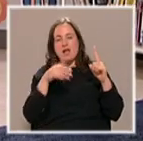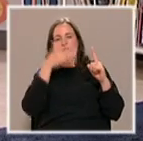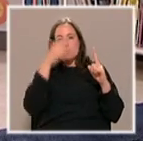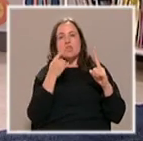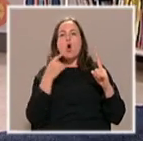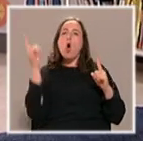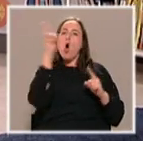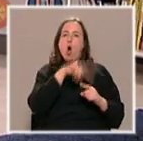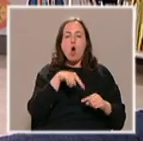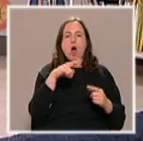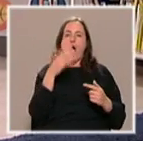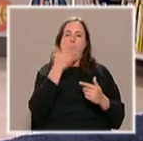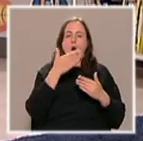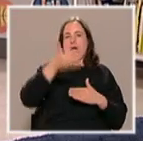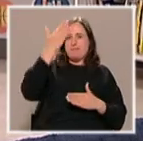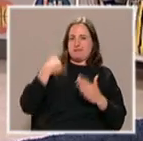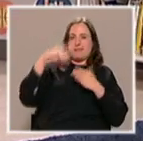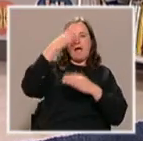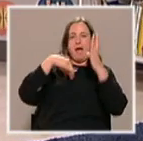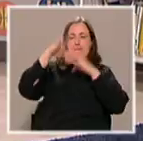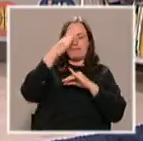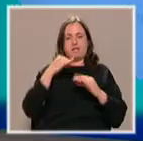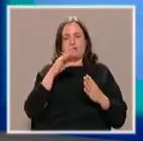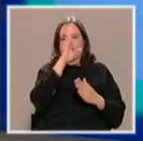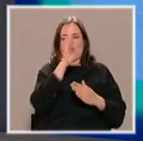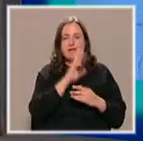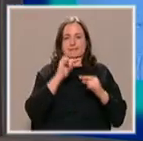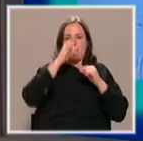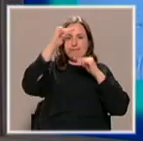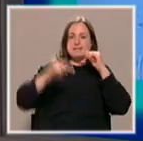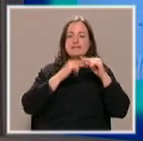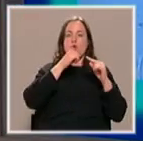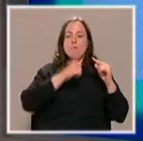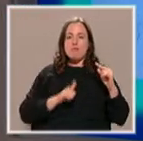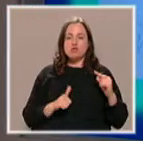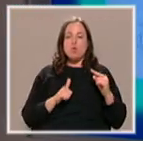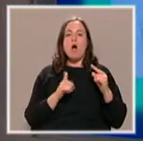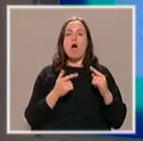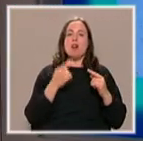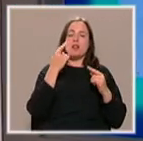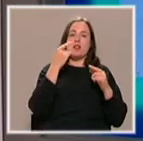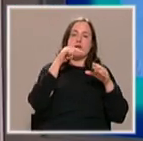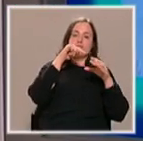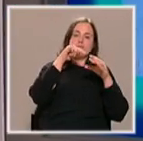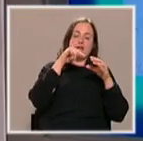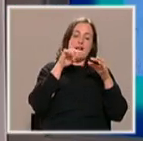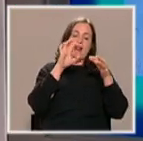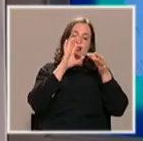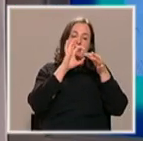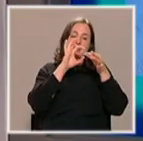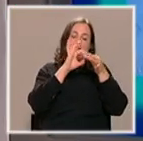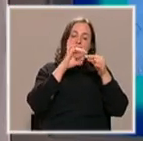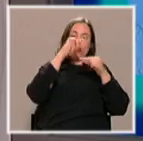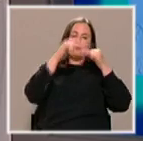Recapitulando um pouco aquilo que lecionámos na última aula, sabemos então que o ciclo menstrual é constituído pelo ciclo ovárico e